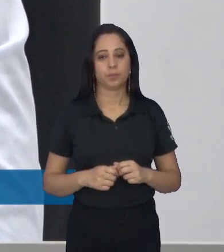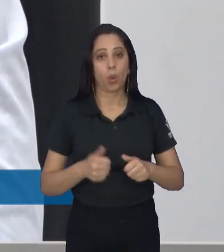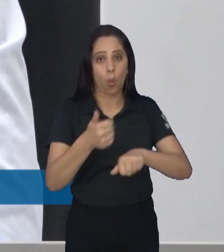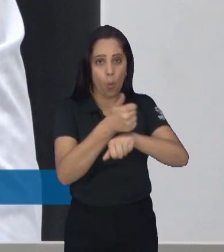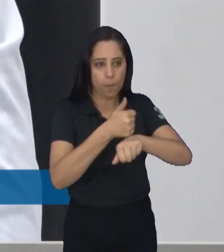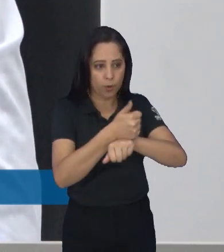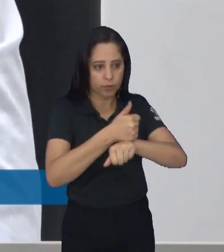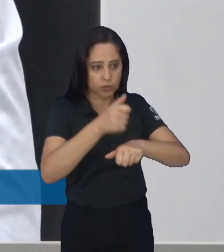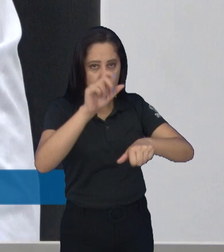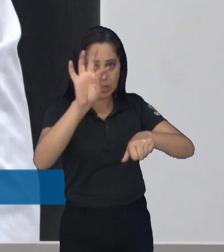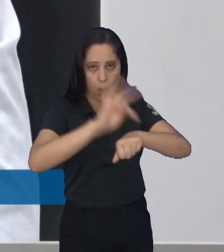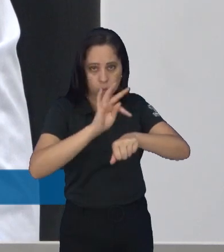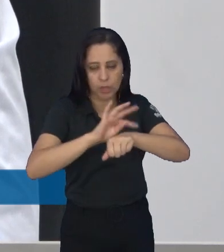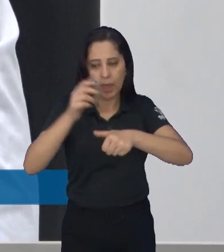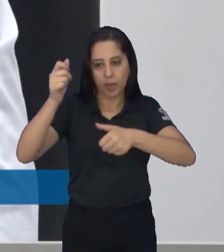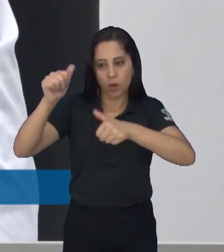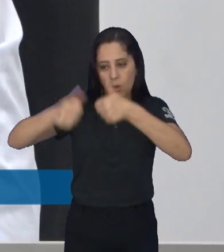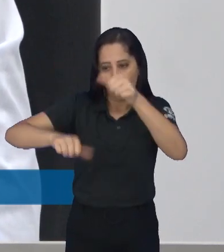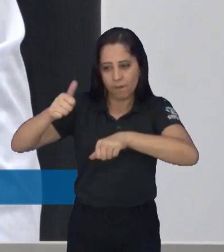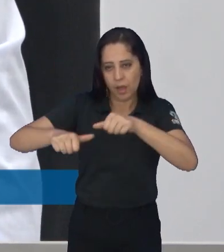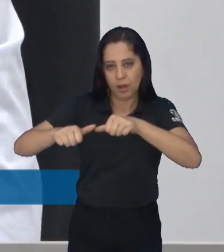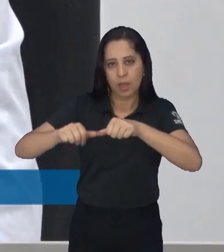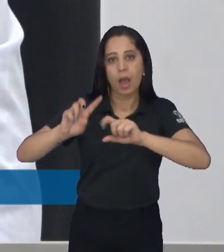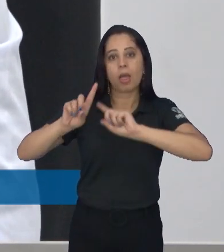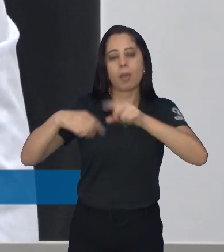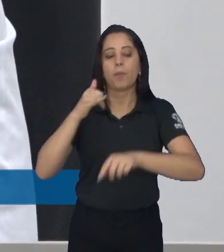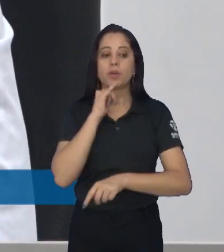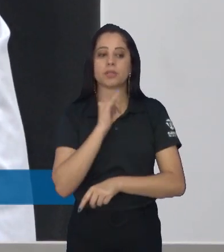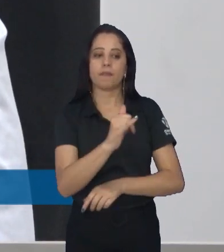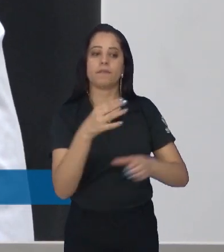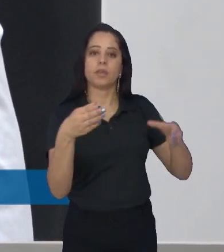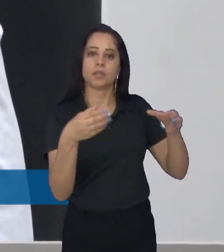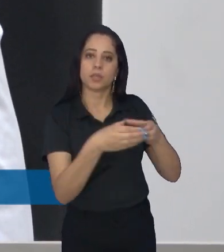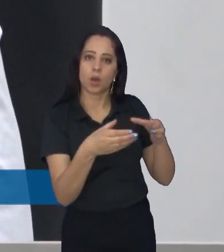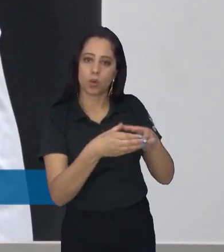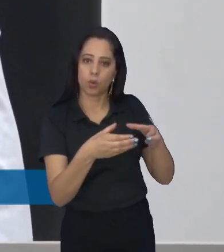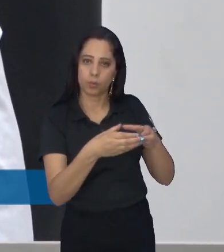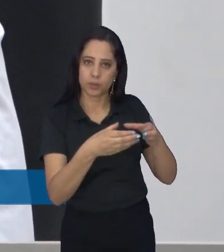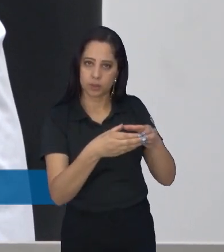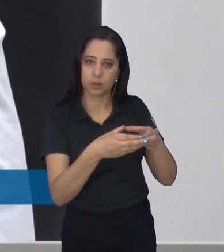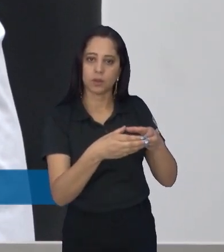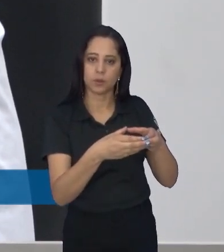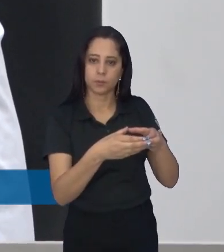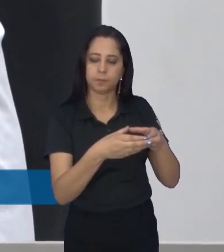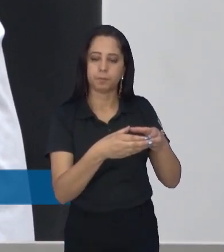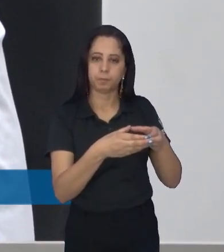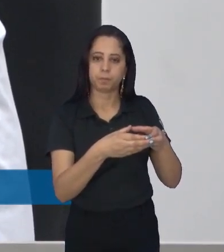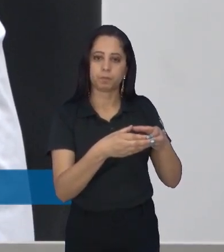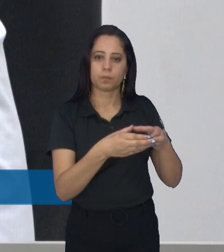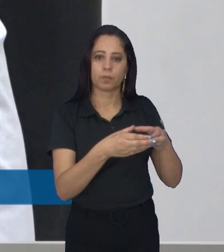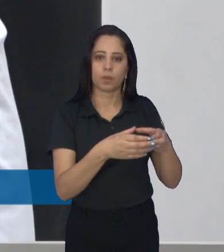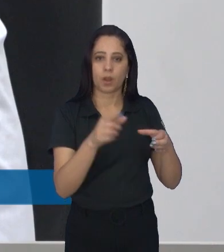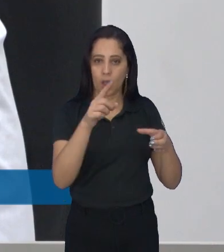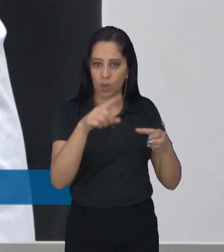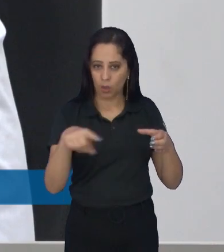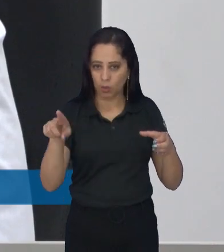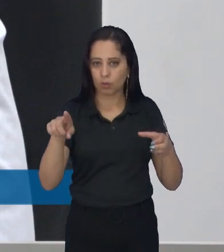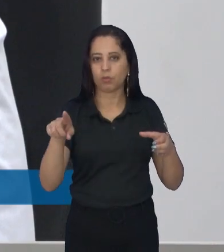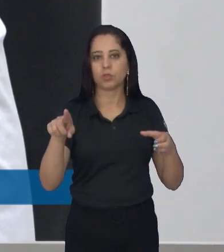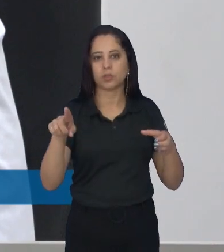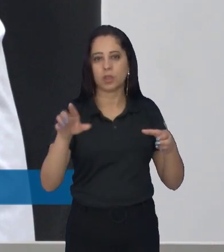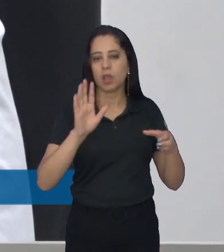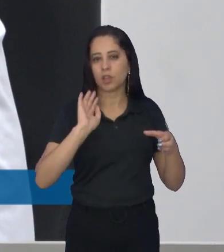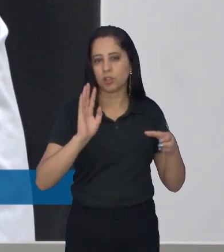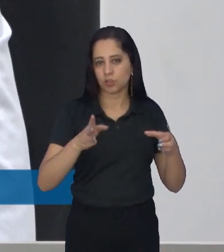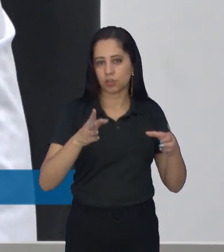darão um retorno para comissão estará sendo encaminhado nos endereços que vocês deixaram aí nos protocolos